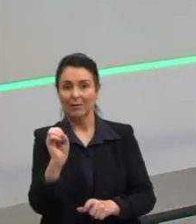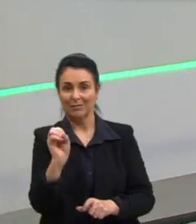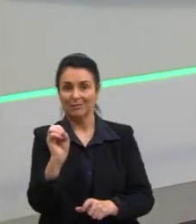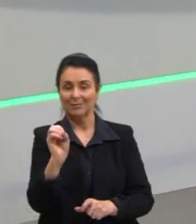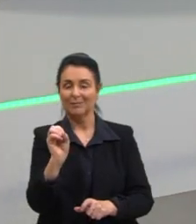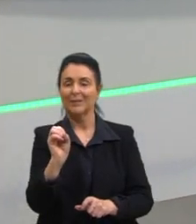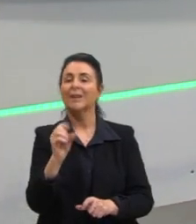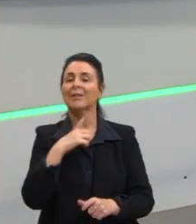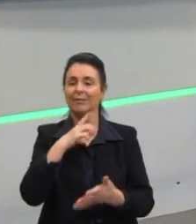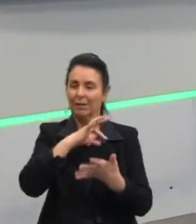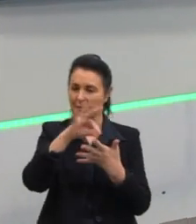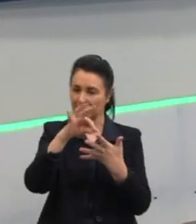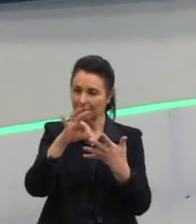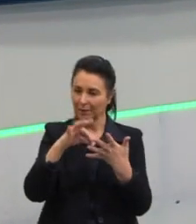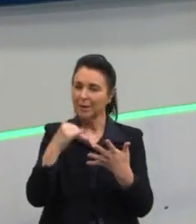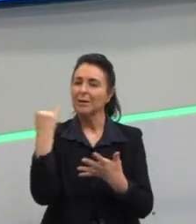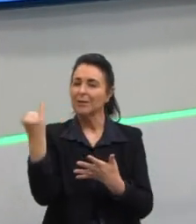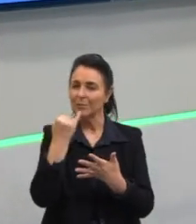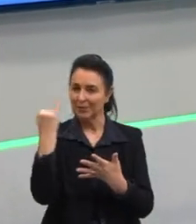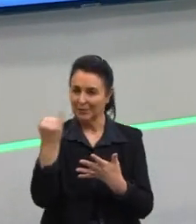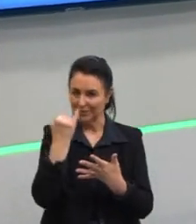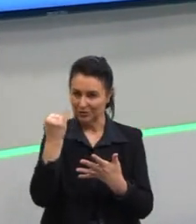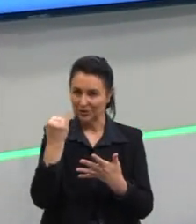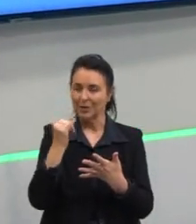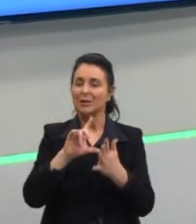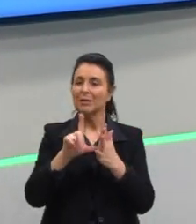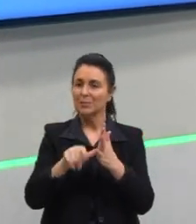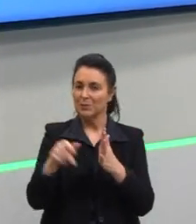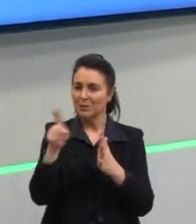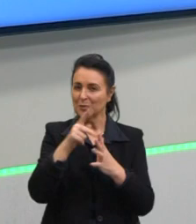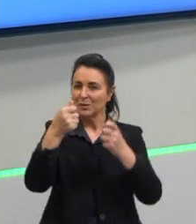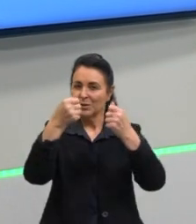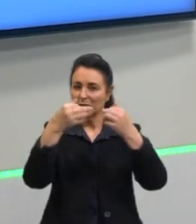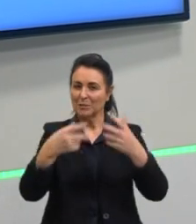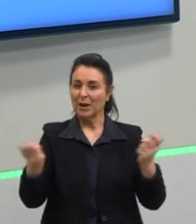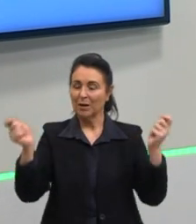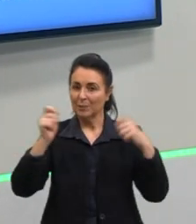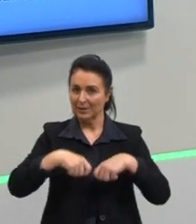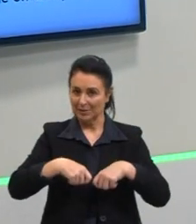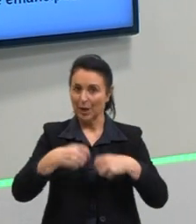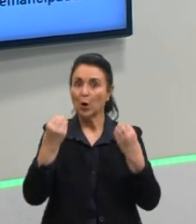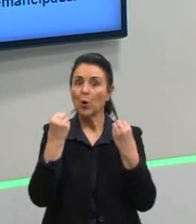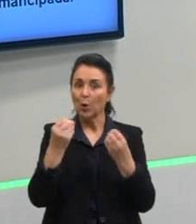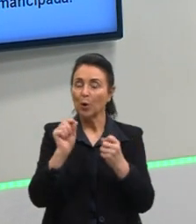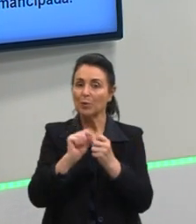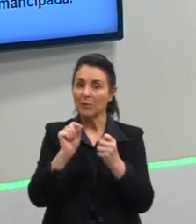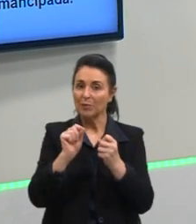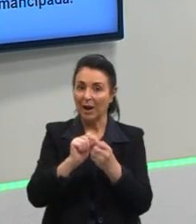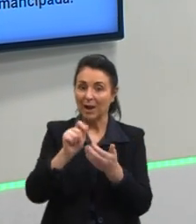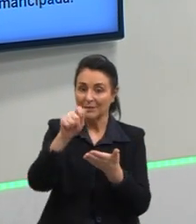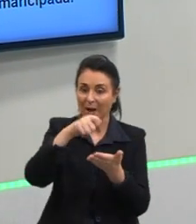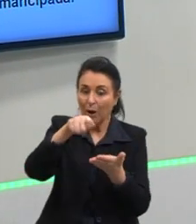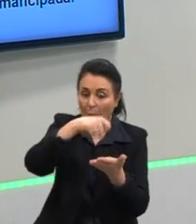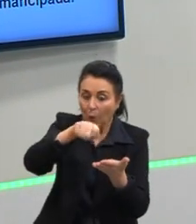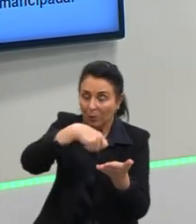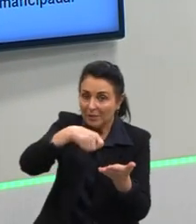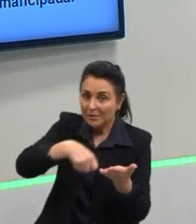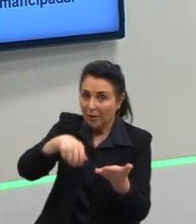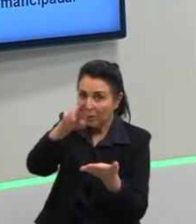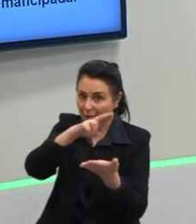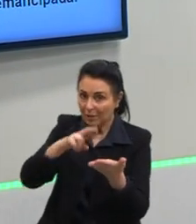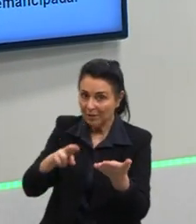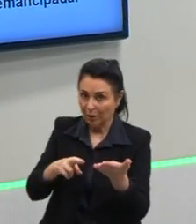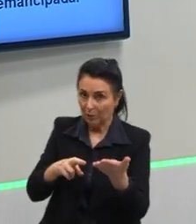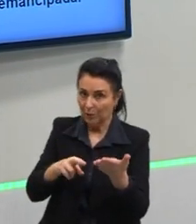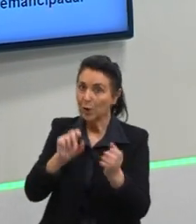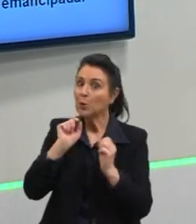nós vamos entrar assim que a gente começar a falar das competências né de como é feita essa correção das redações e o que pede cada uma dessas